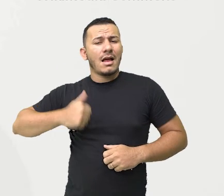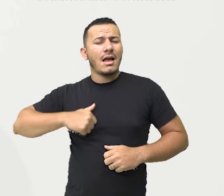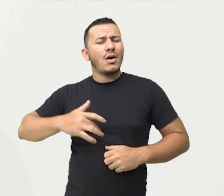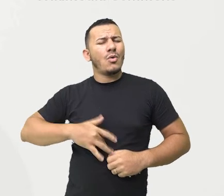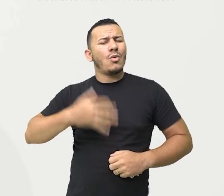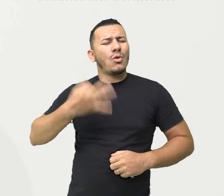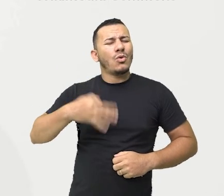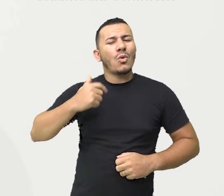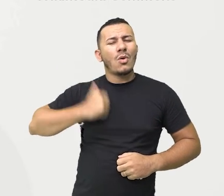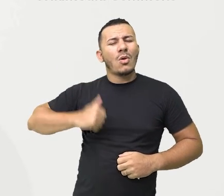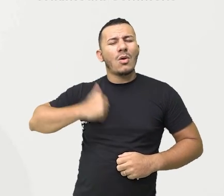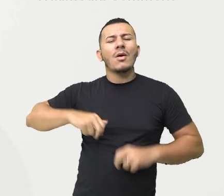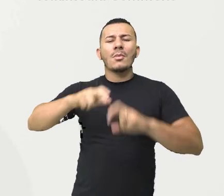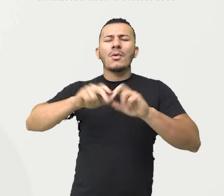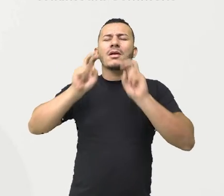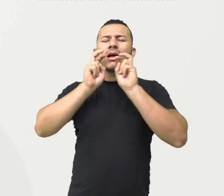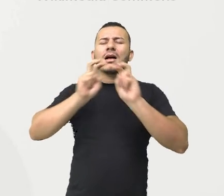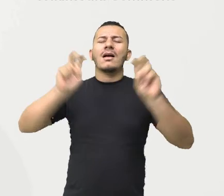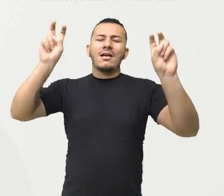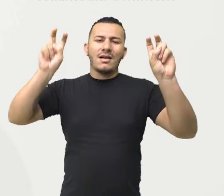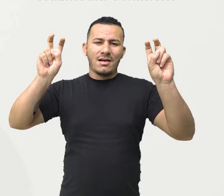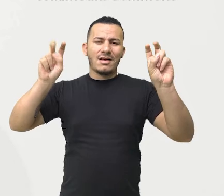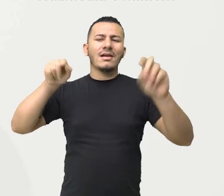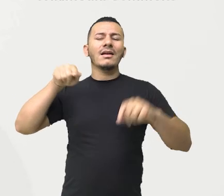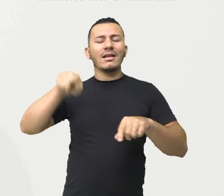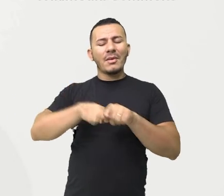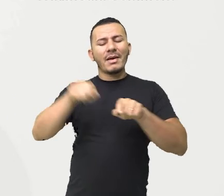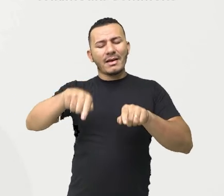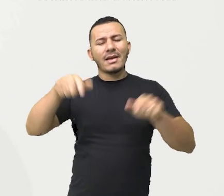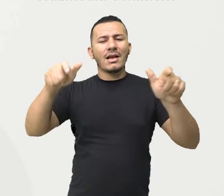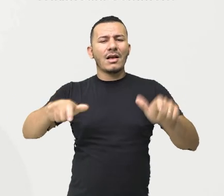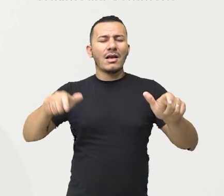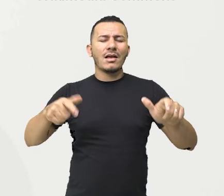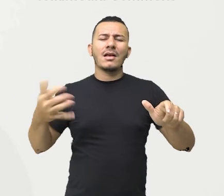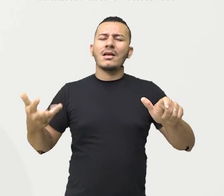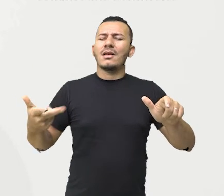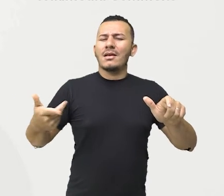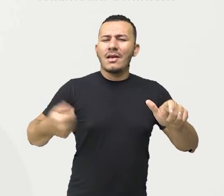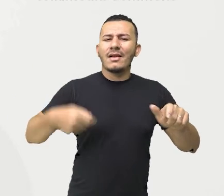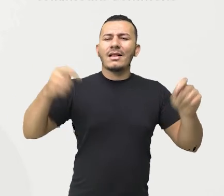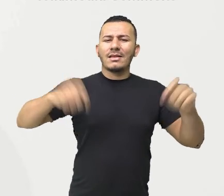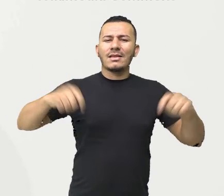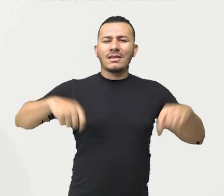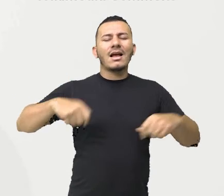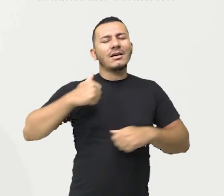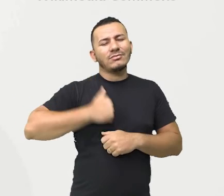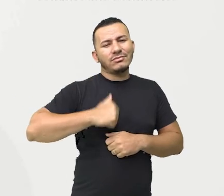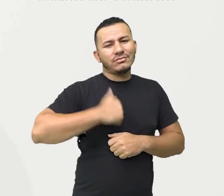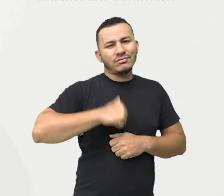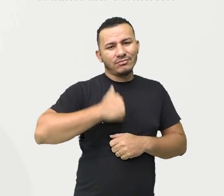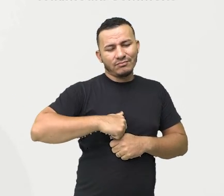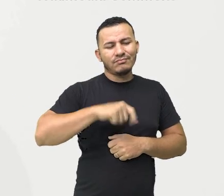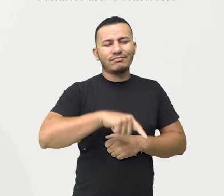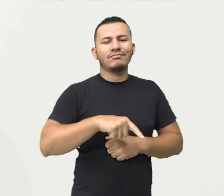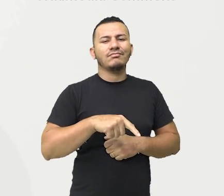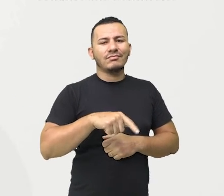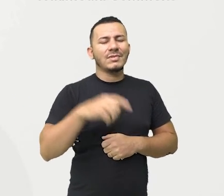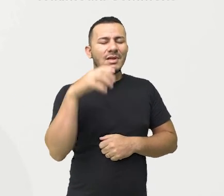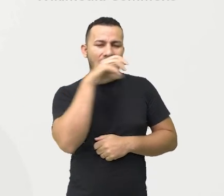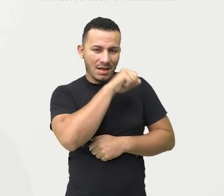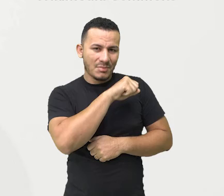e por lá ser um ótimo lugar para que ele pudesse fazer suas